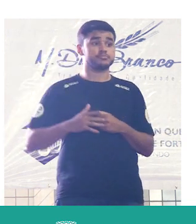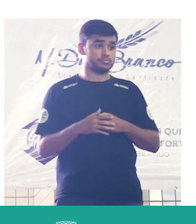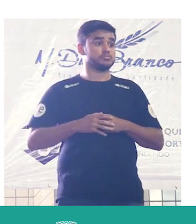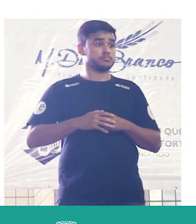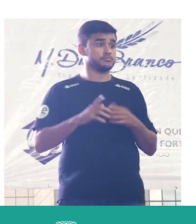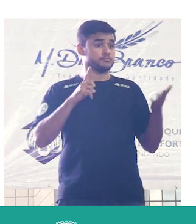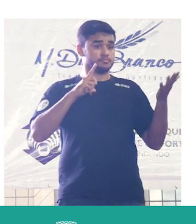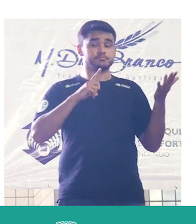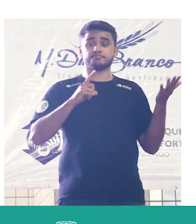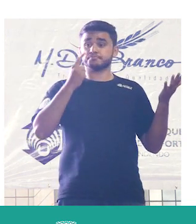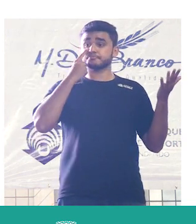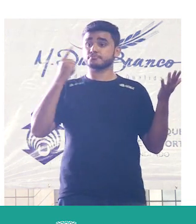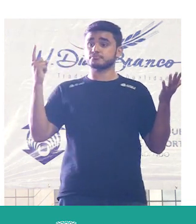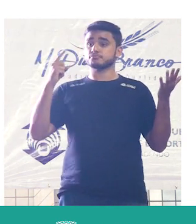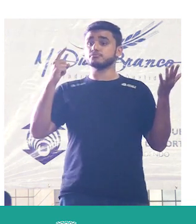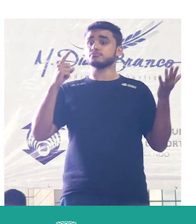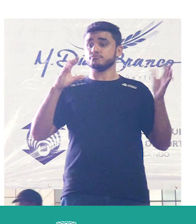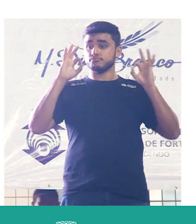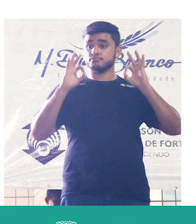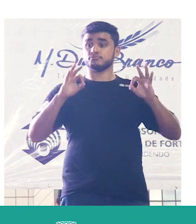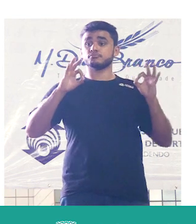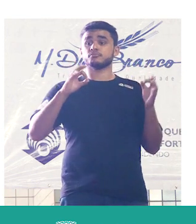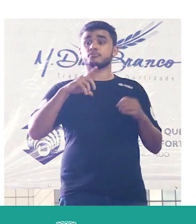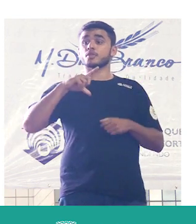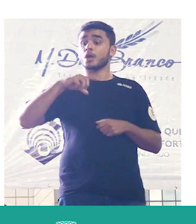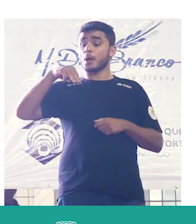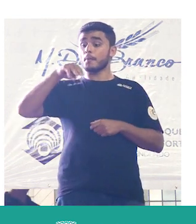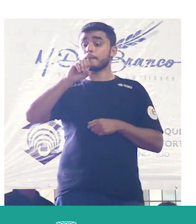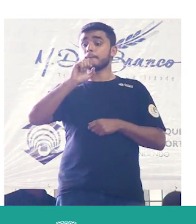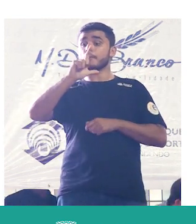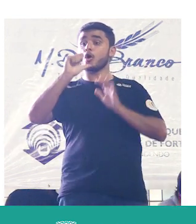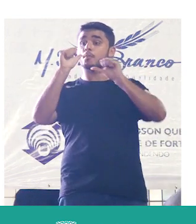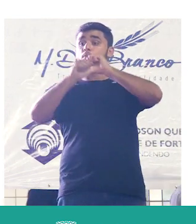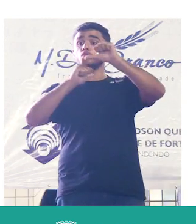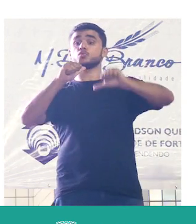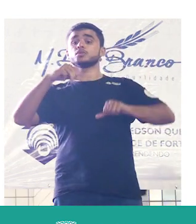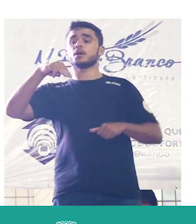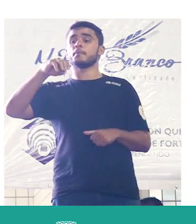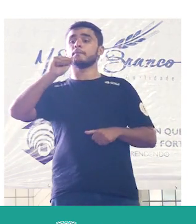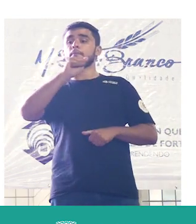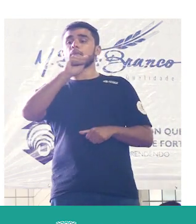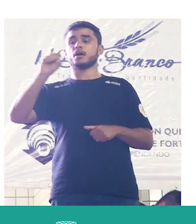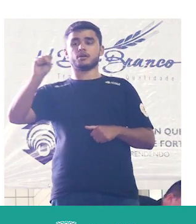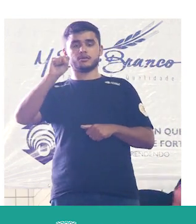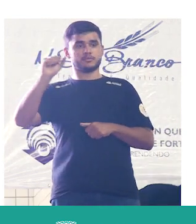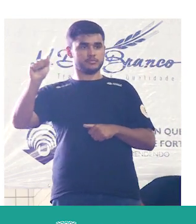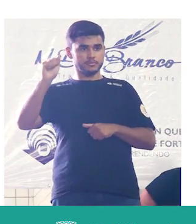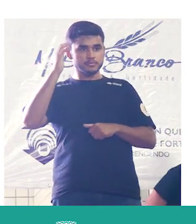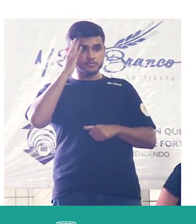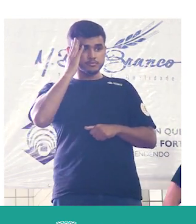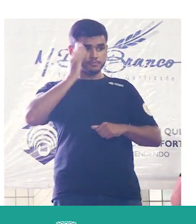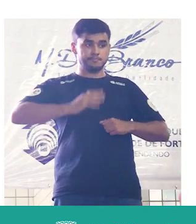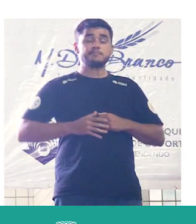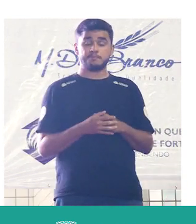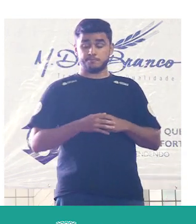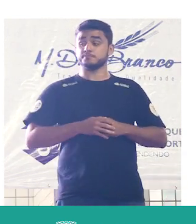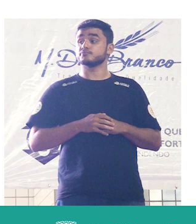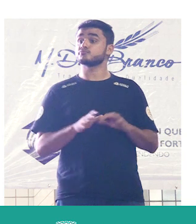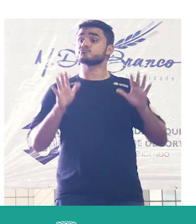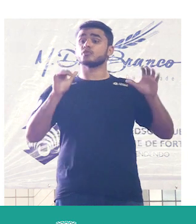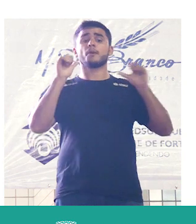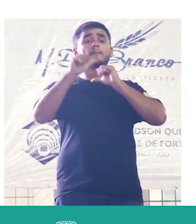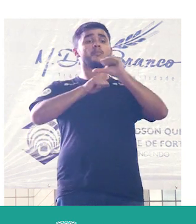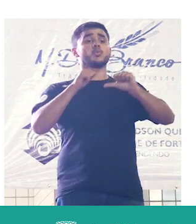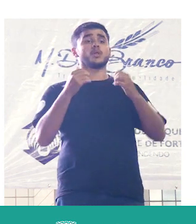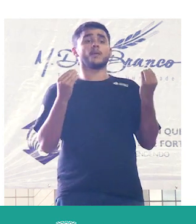gás carbônico e me deu a massa do óxido de cobre. E aí você vai ter que transformar mol em massa. Para